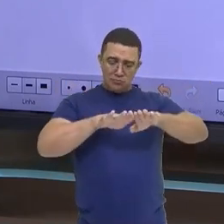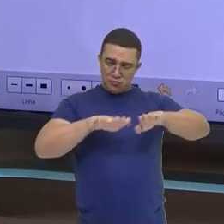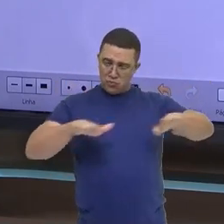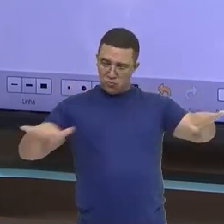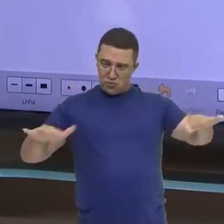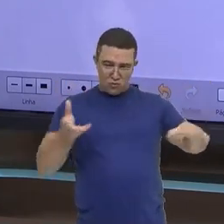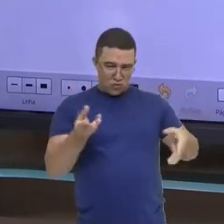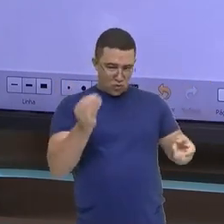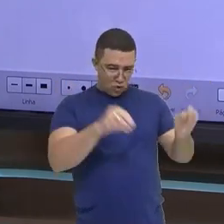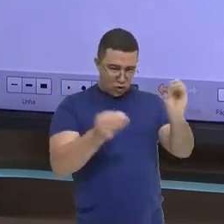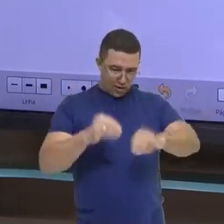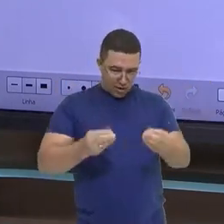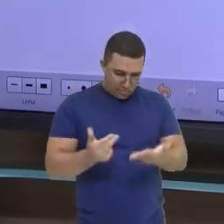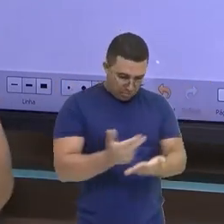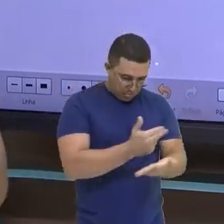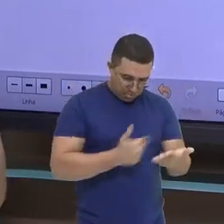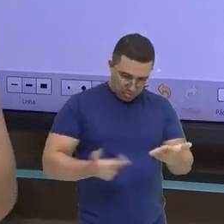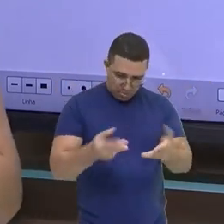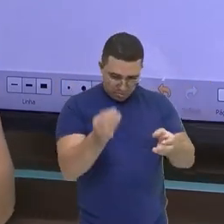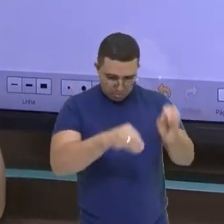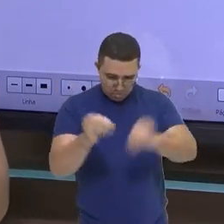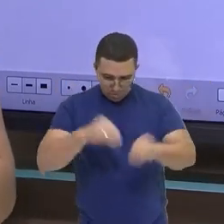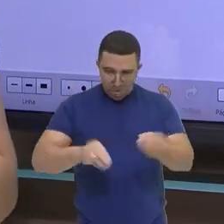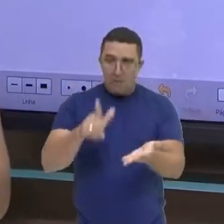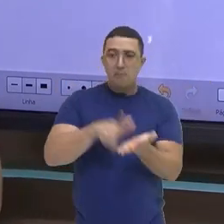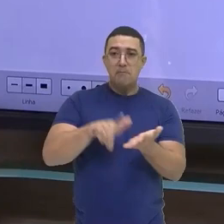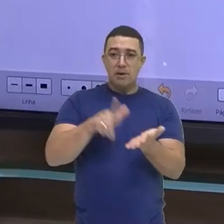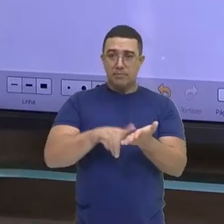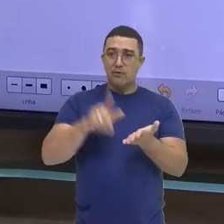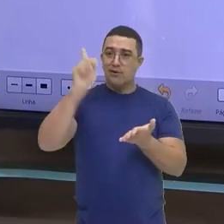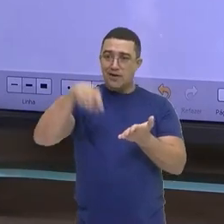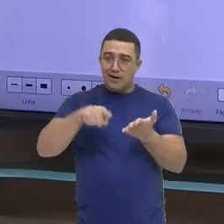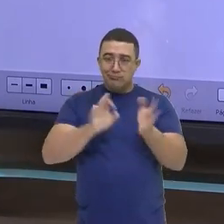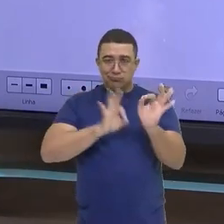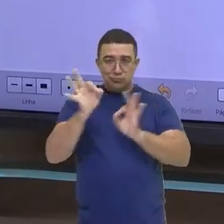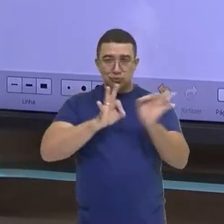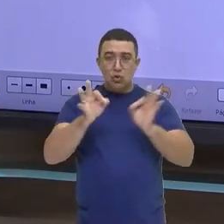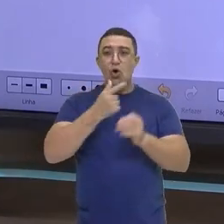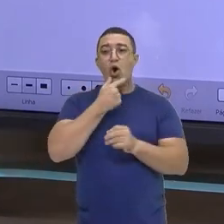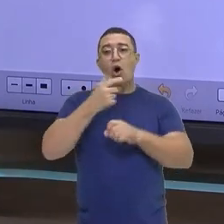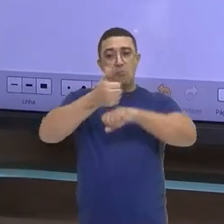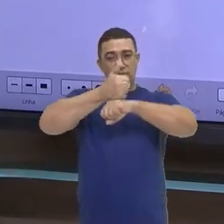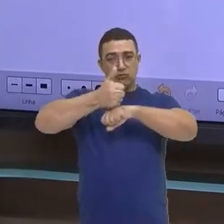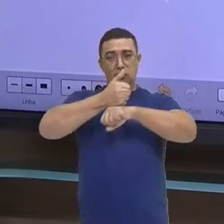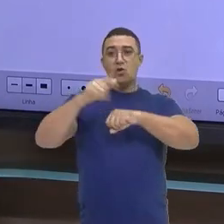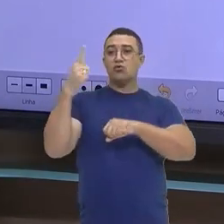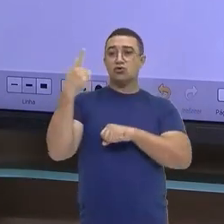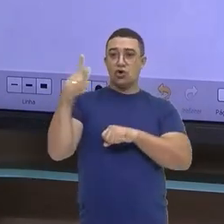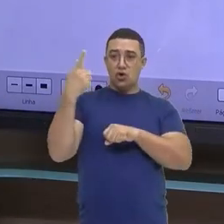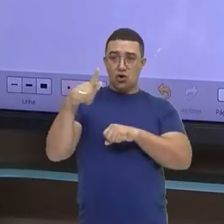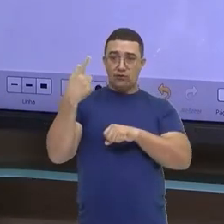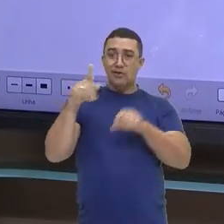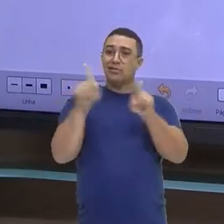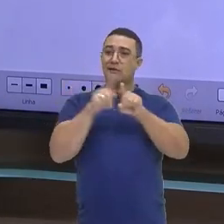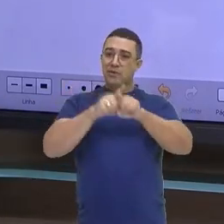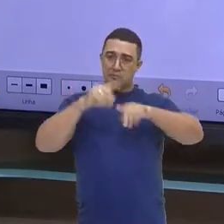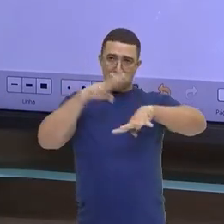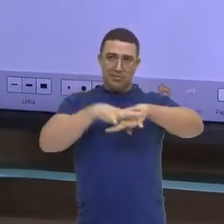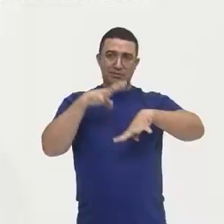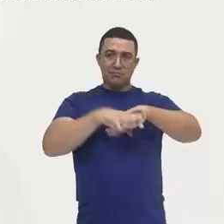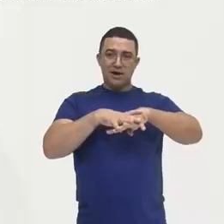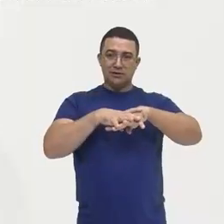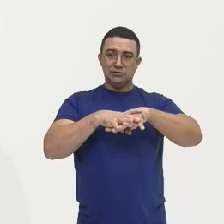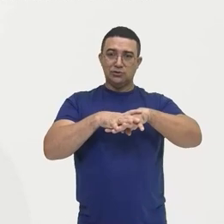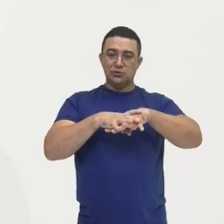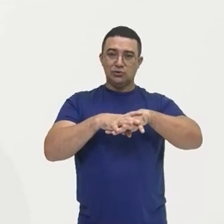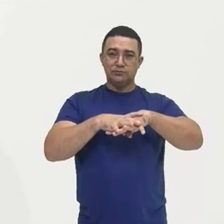uma folha de papel. Então, ela foi elaborada pelo geógrafo, cartógrafo e também matemático, né? A